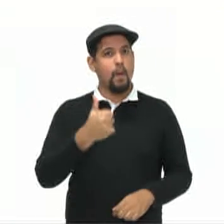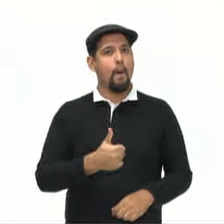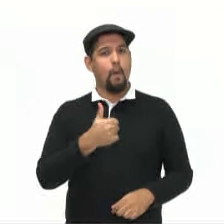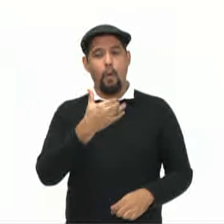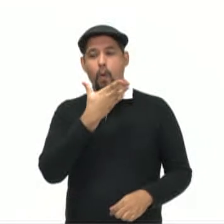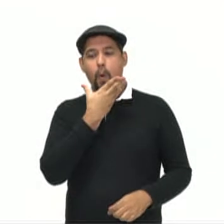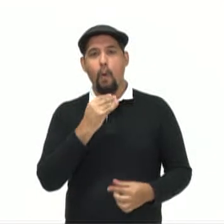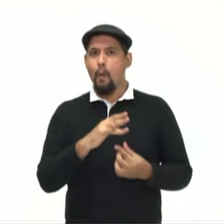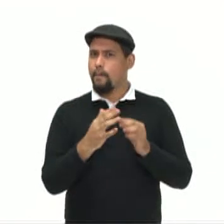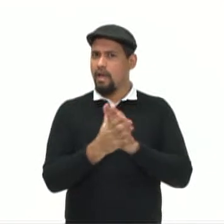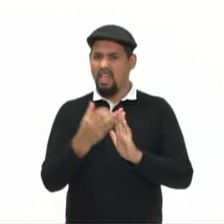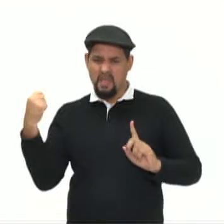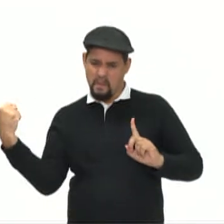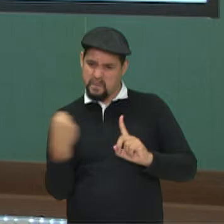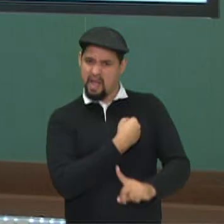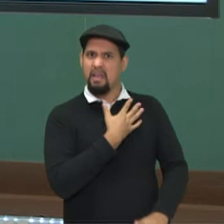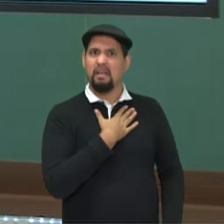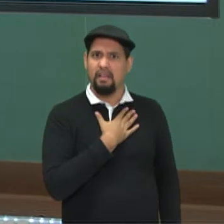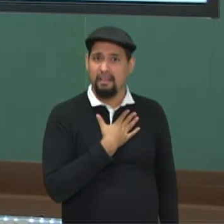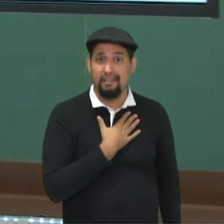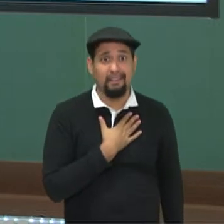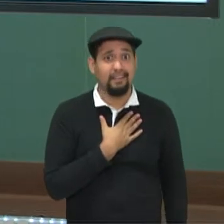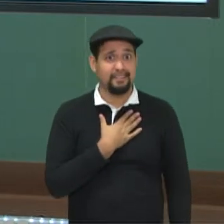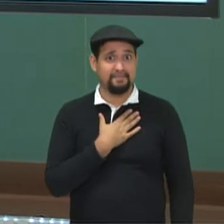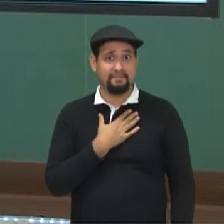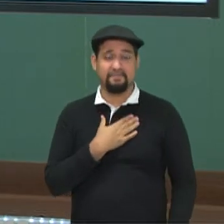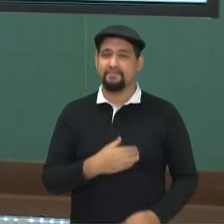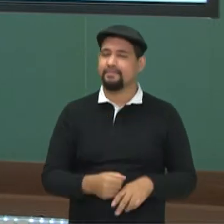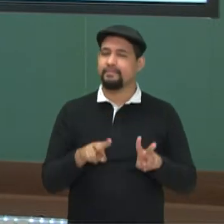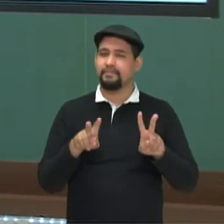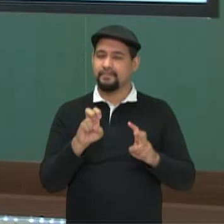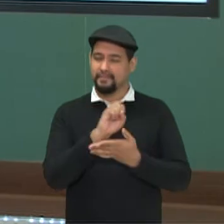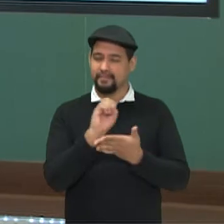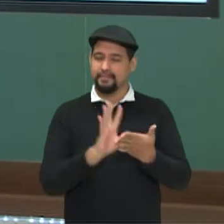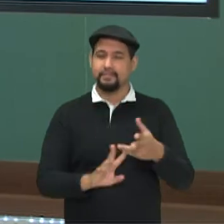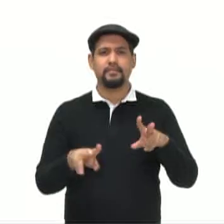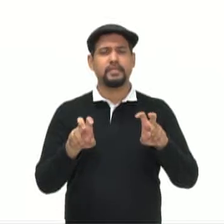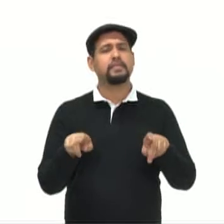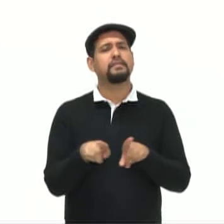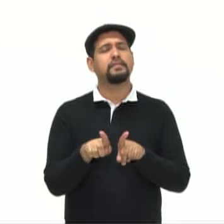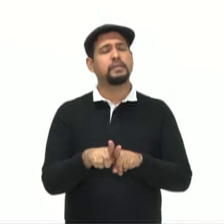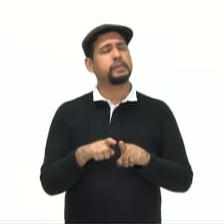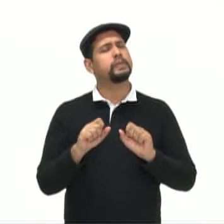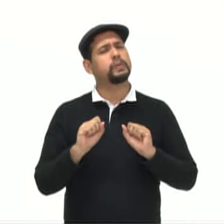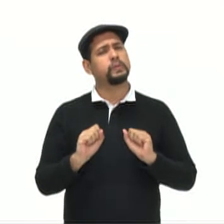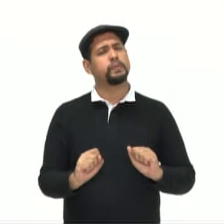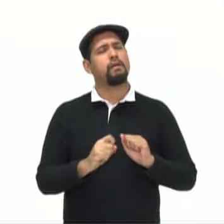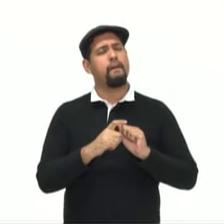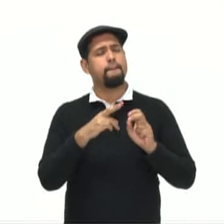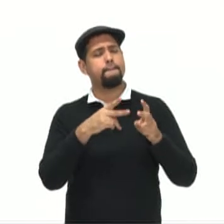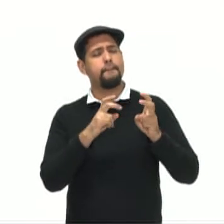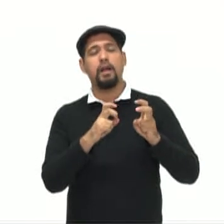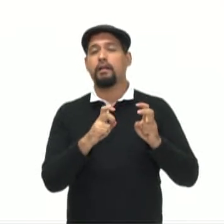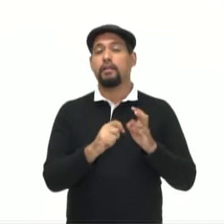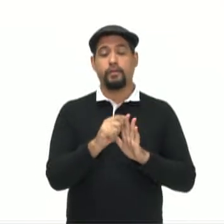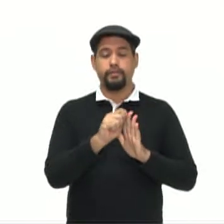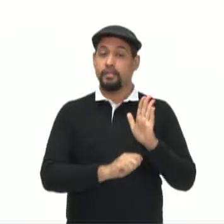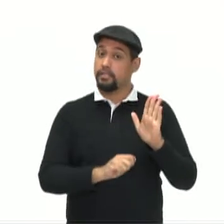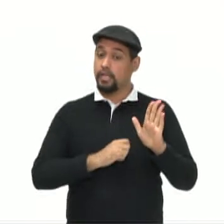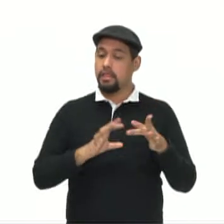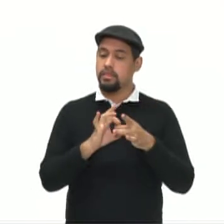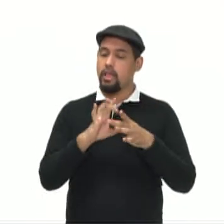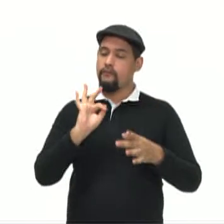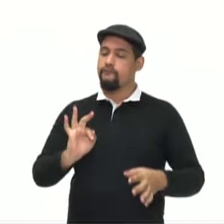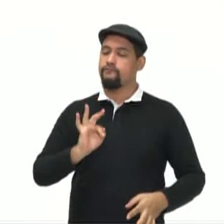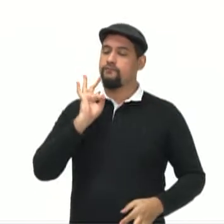mão? Vamos à atividade então relativa a esse trecho? É possível percebermos no trecho: me permita um